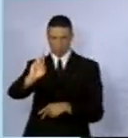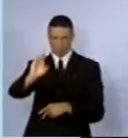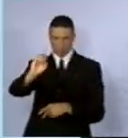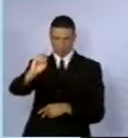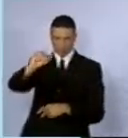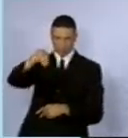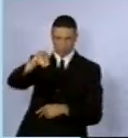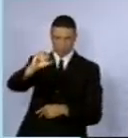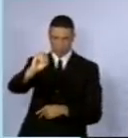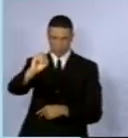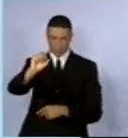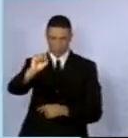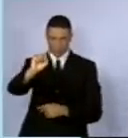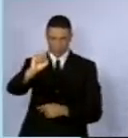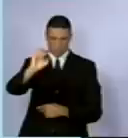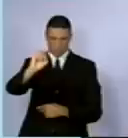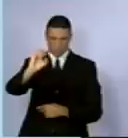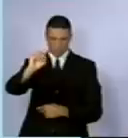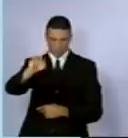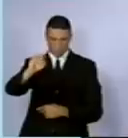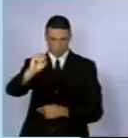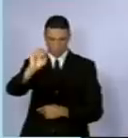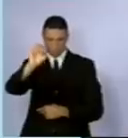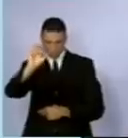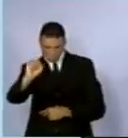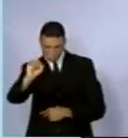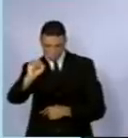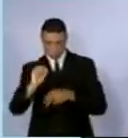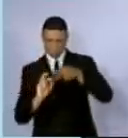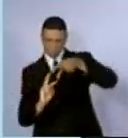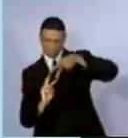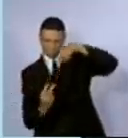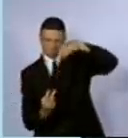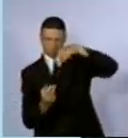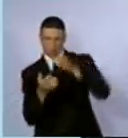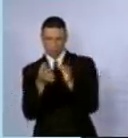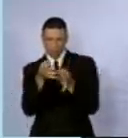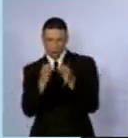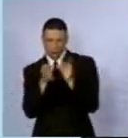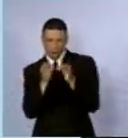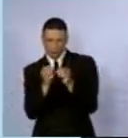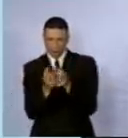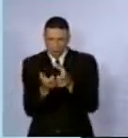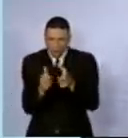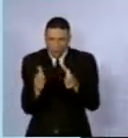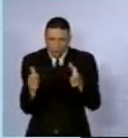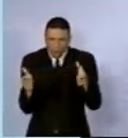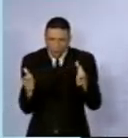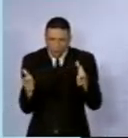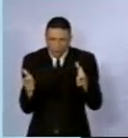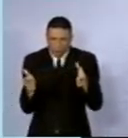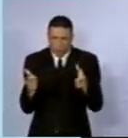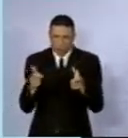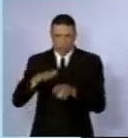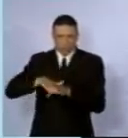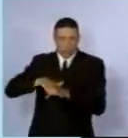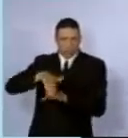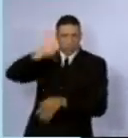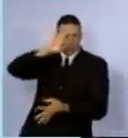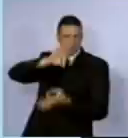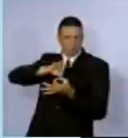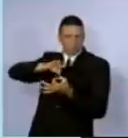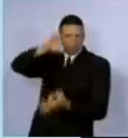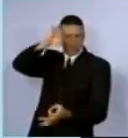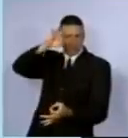se observarmos aqui os DNAs, na verdade, se tratam de moléculas muito grandes, teriam um comprimento de 2 metros e tem